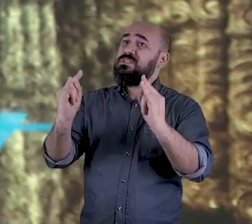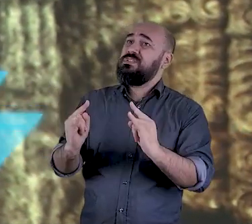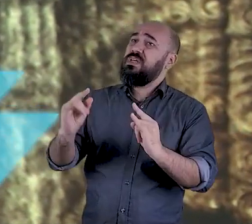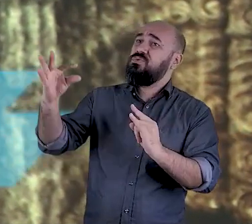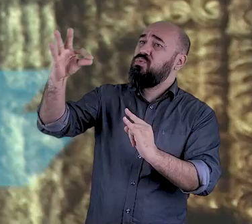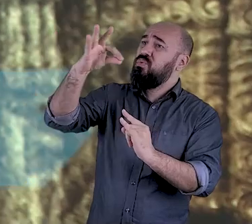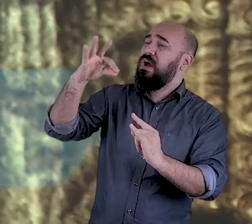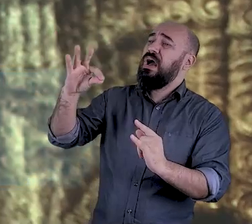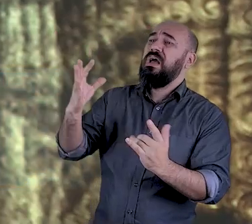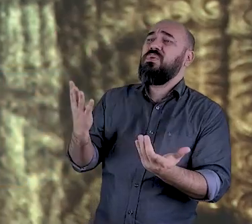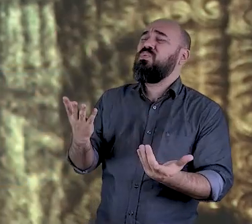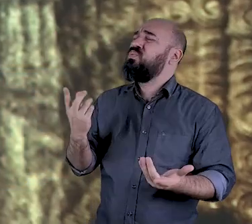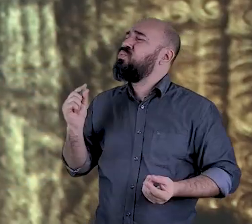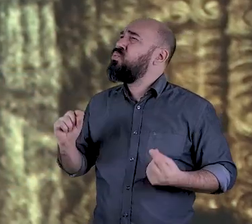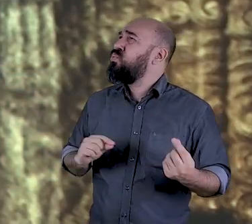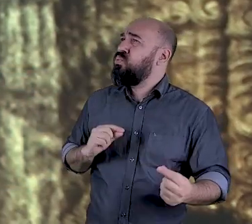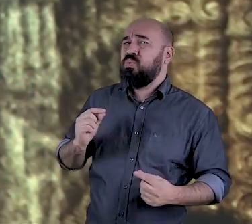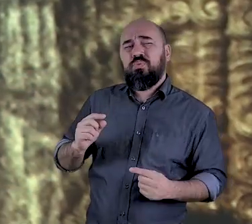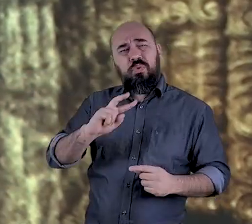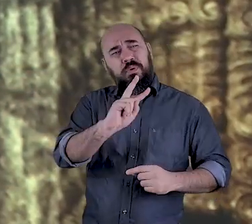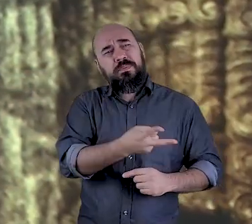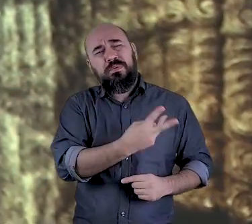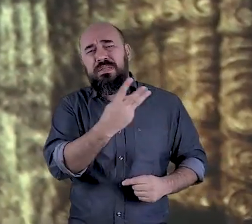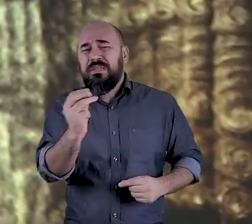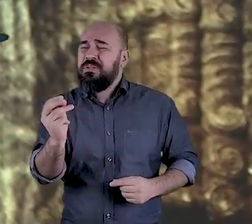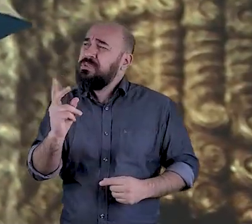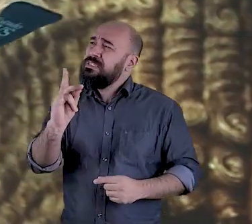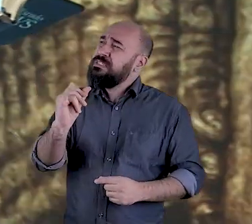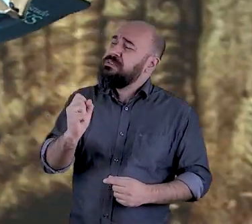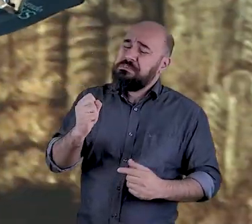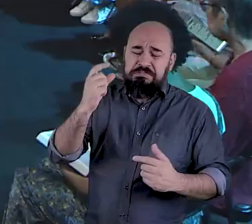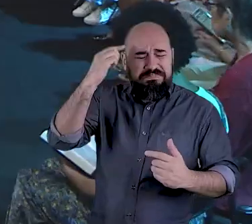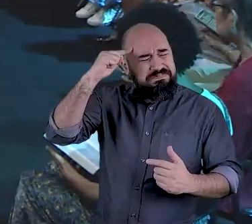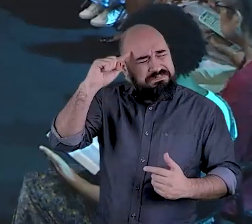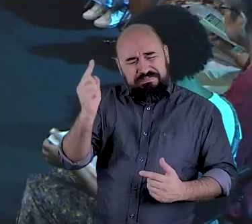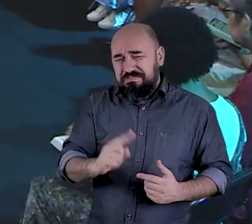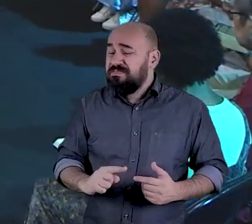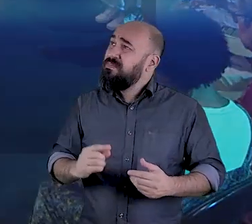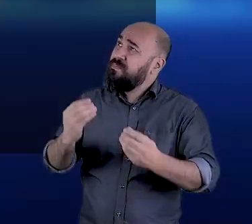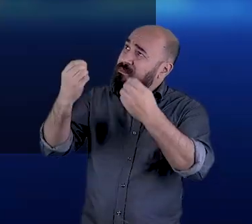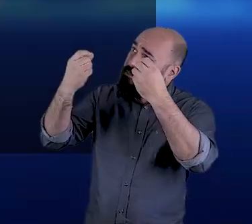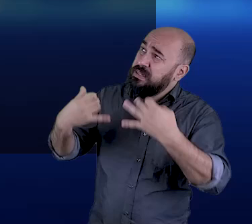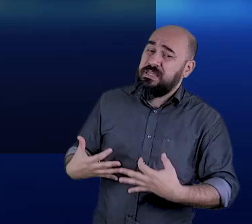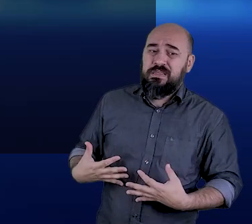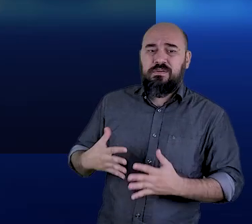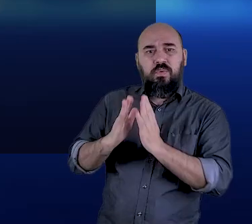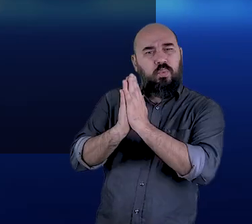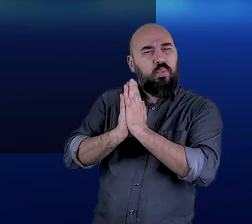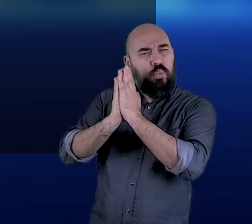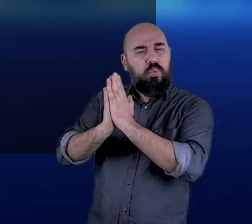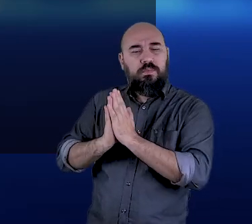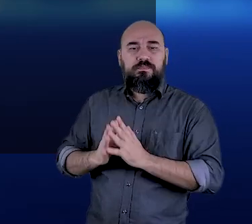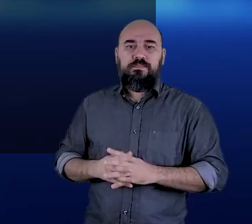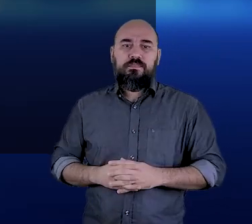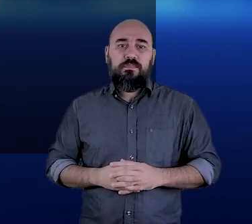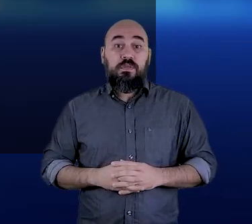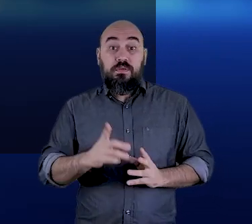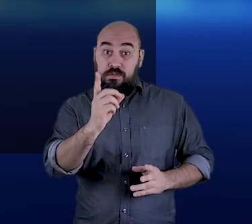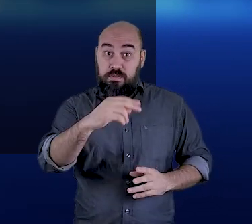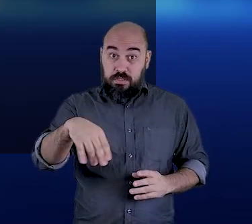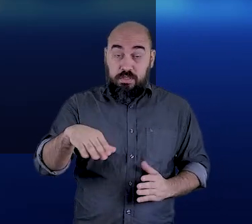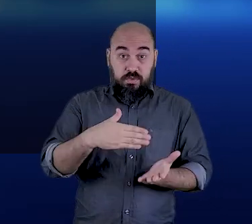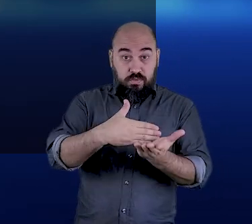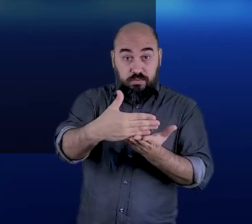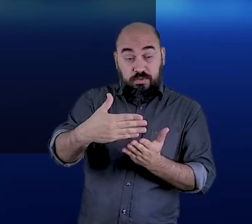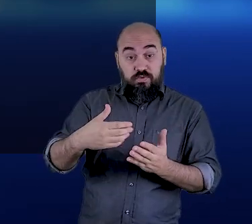ele não havia entendido os dois.300 dias vamos ao Versículo 23 diz assim no princípio da sua súplicas saiu